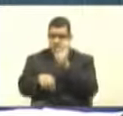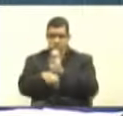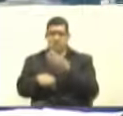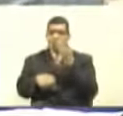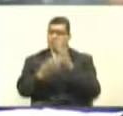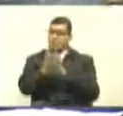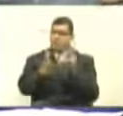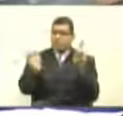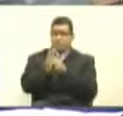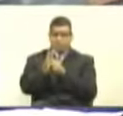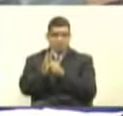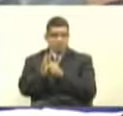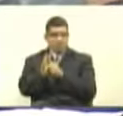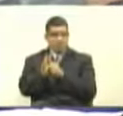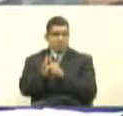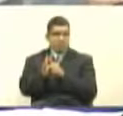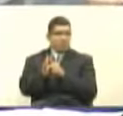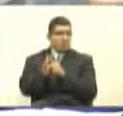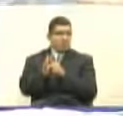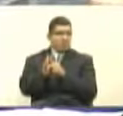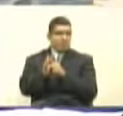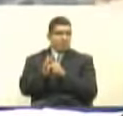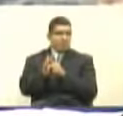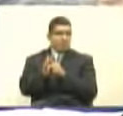não é parte?